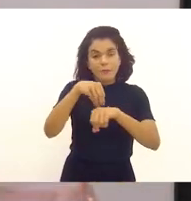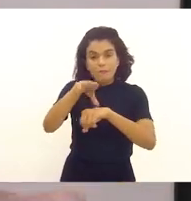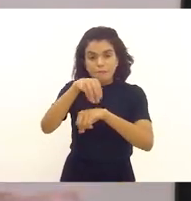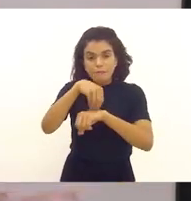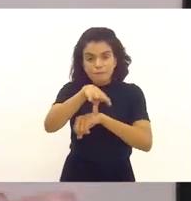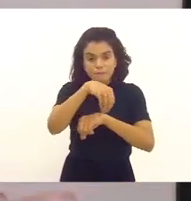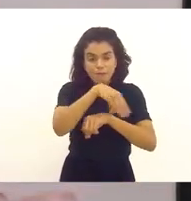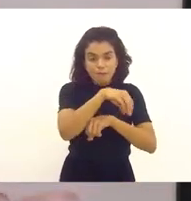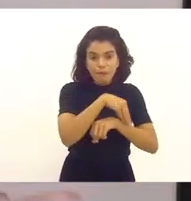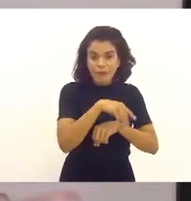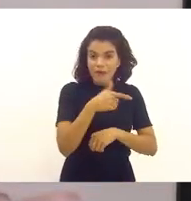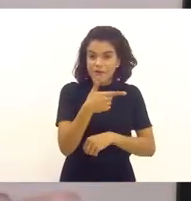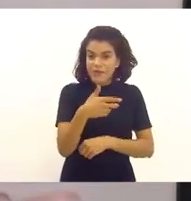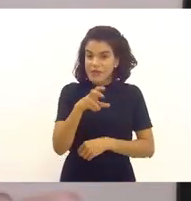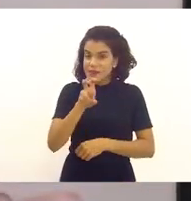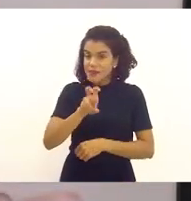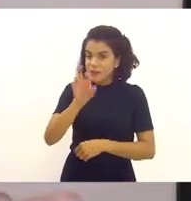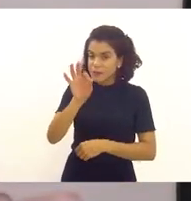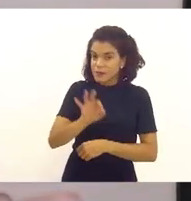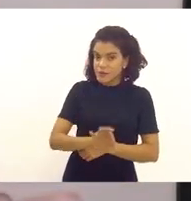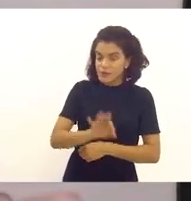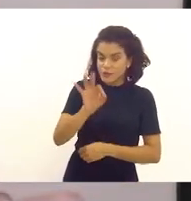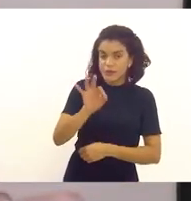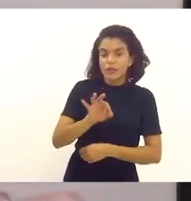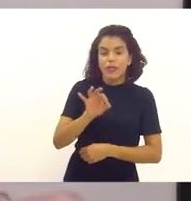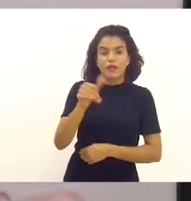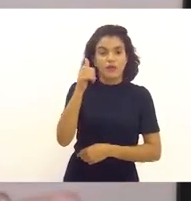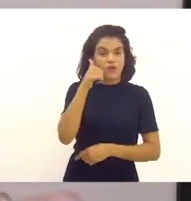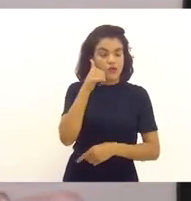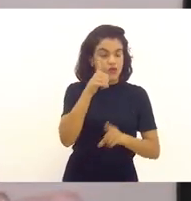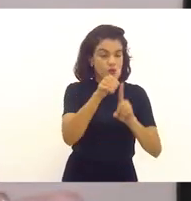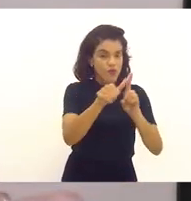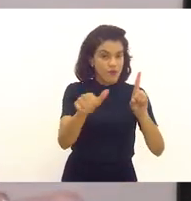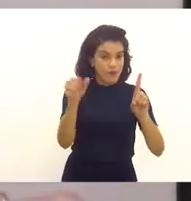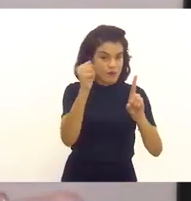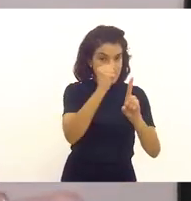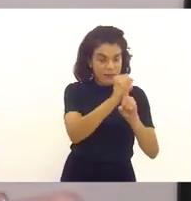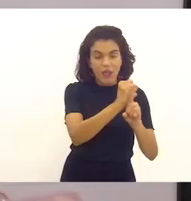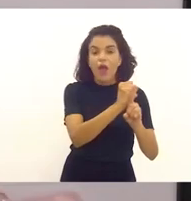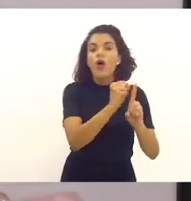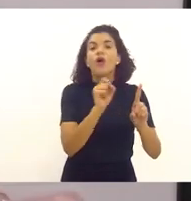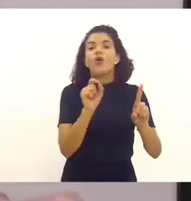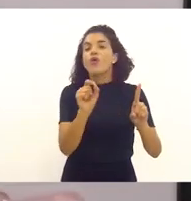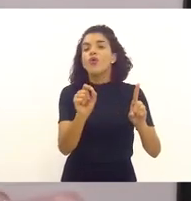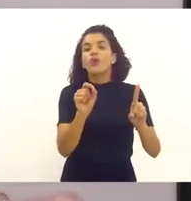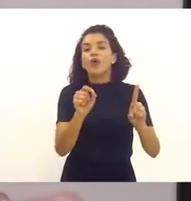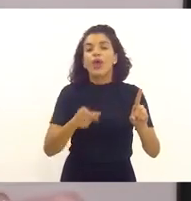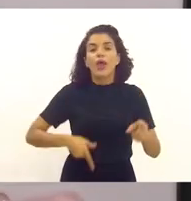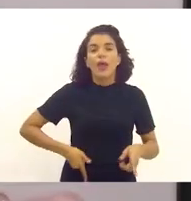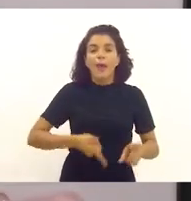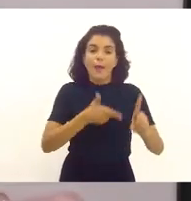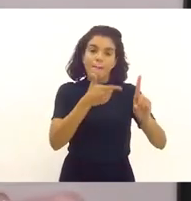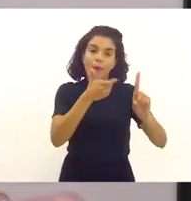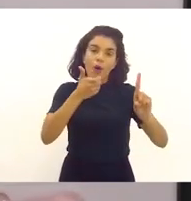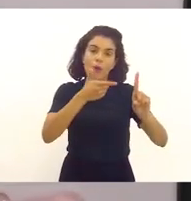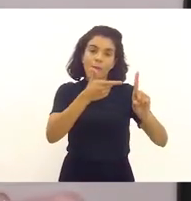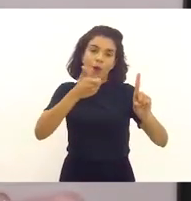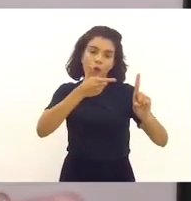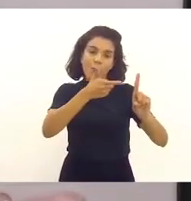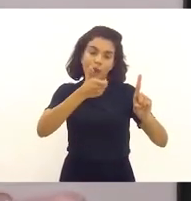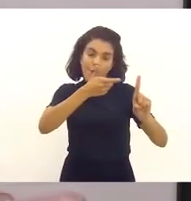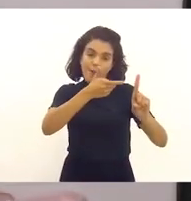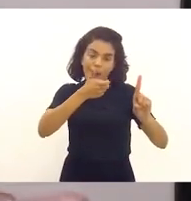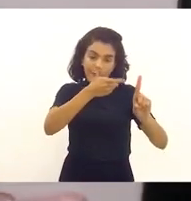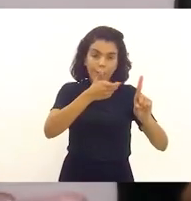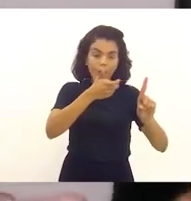essas que 25% do feminicídio é exatamente com arma de fogo né